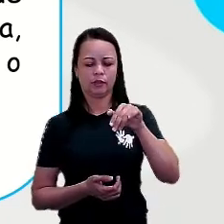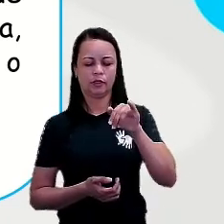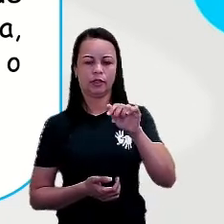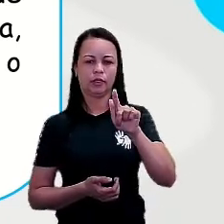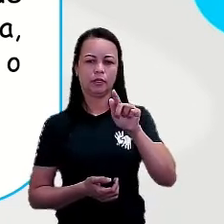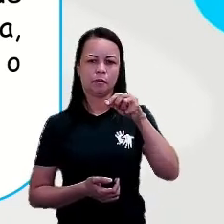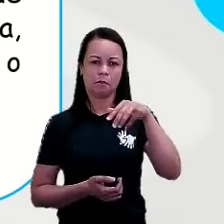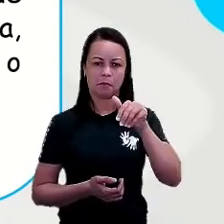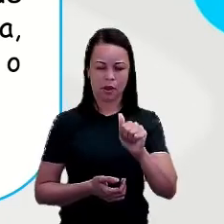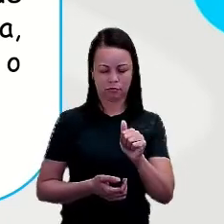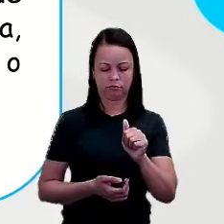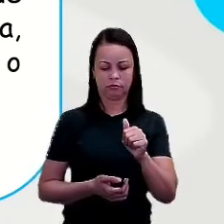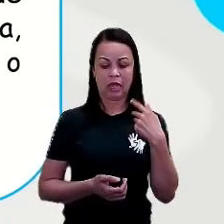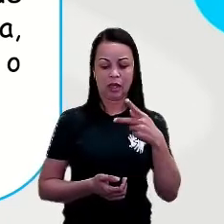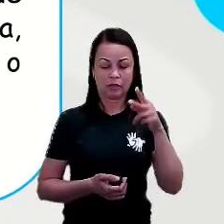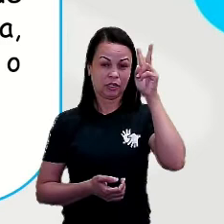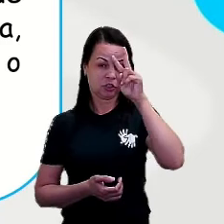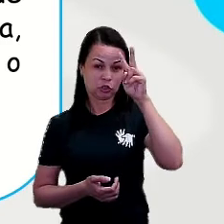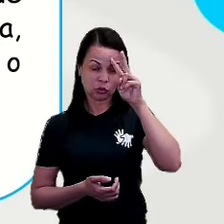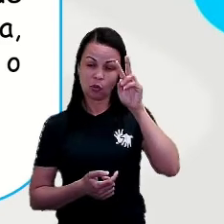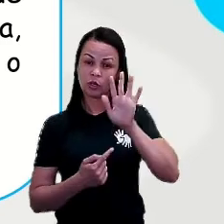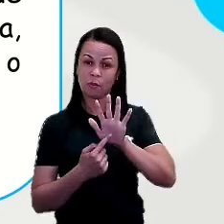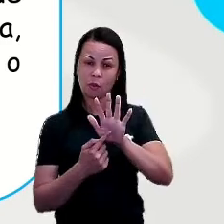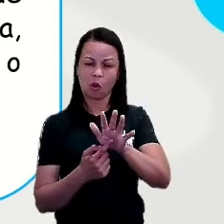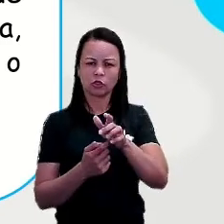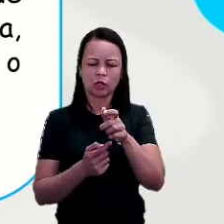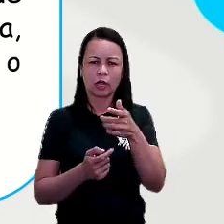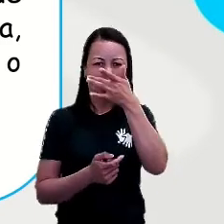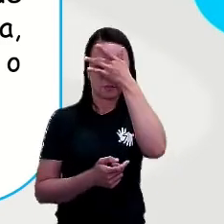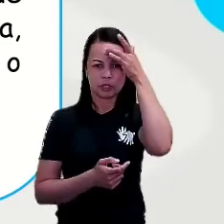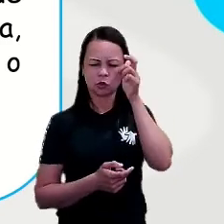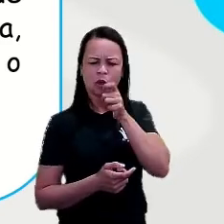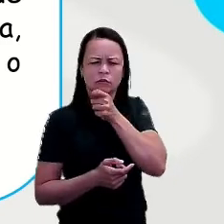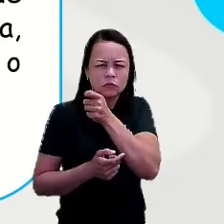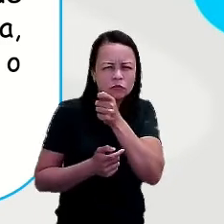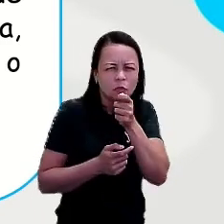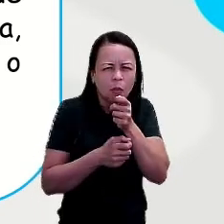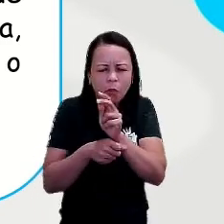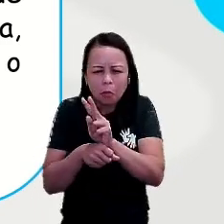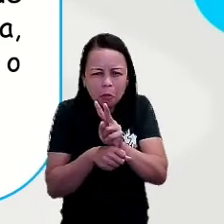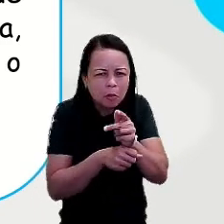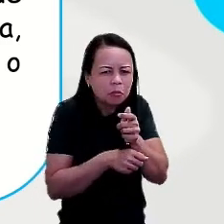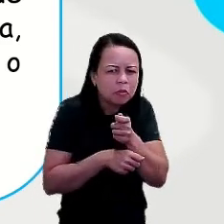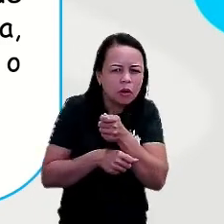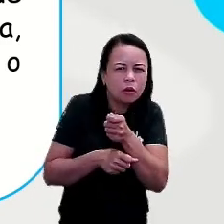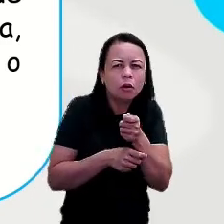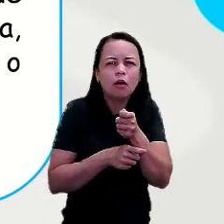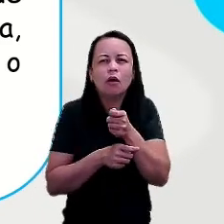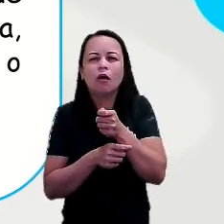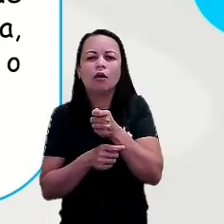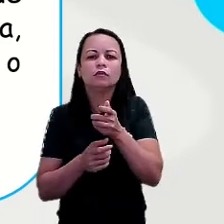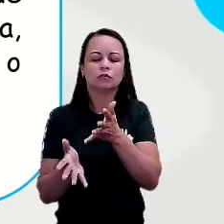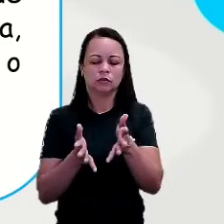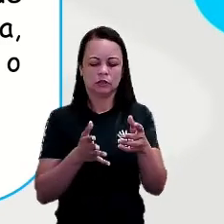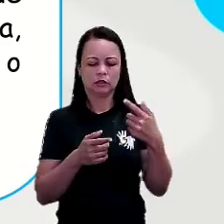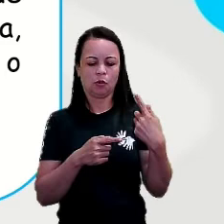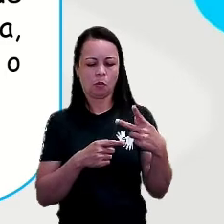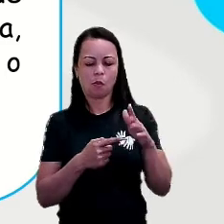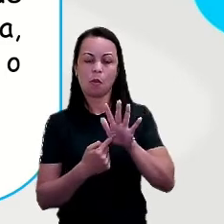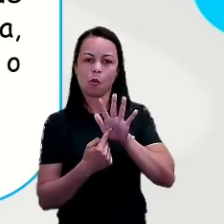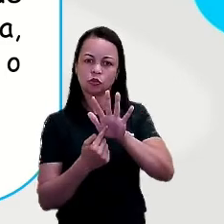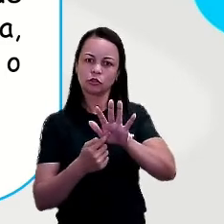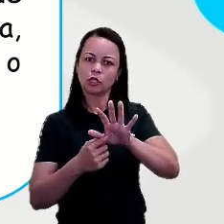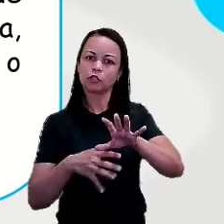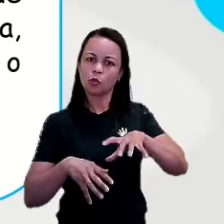essas histórias geralmente apresentam a figura de um detetive ou de alguém que desempenha um papel de esclarecer o enigma, tornando-se um